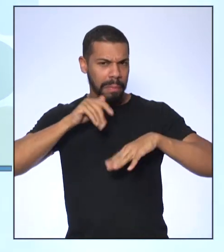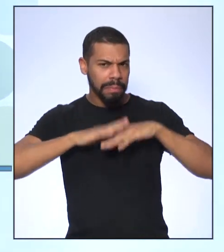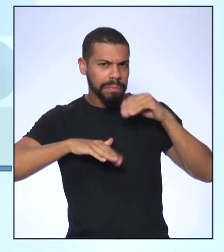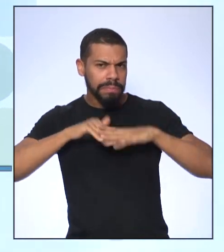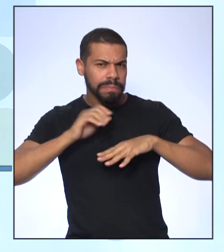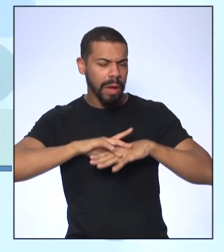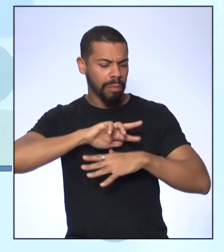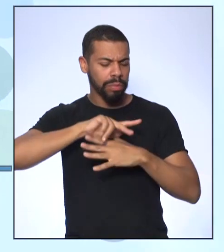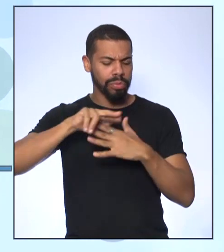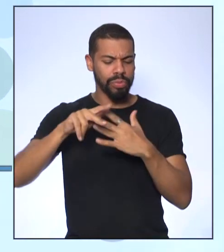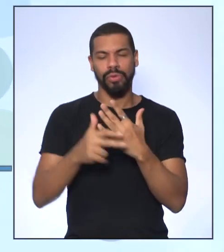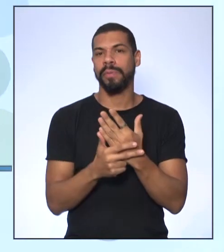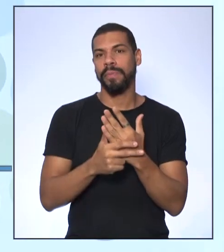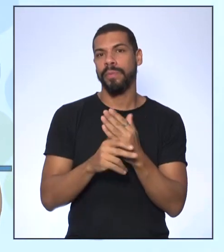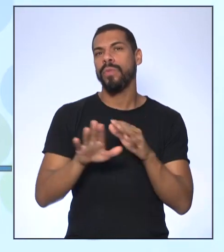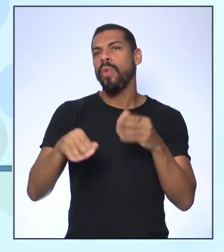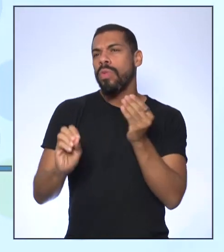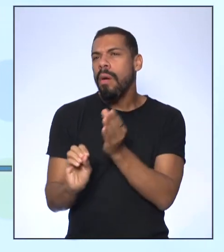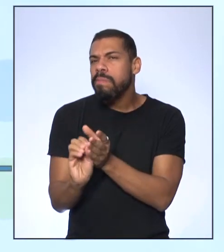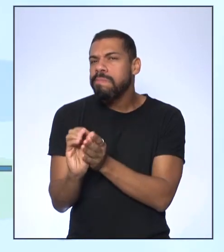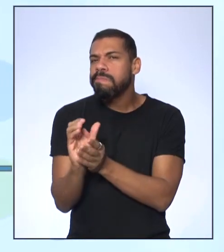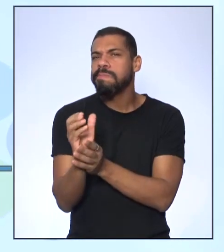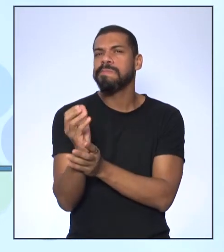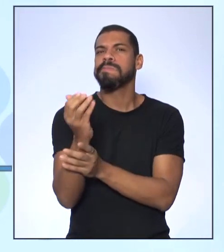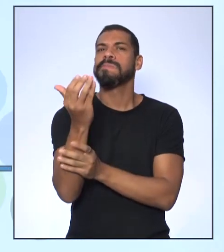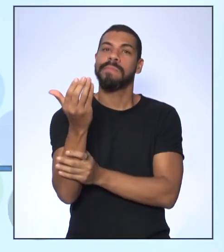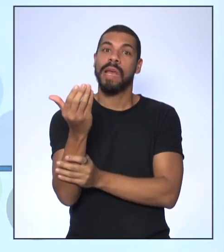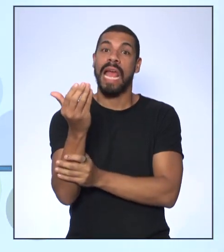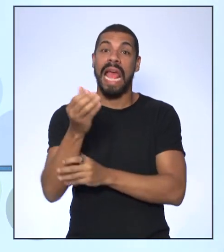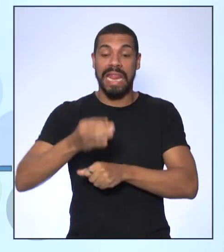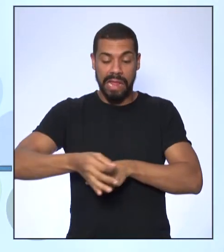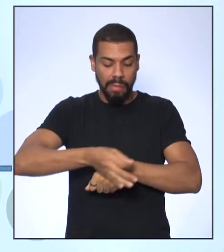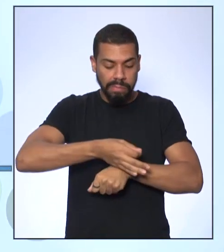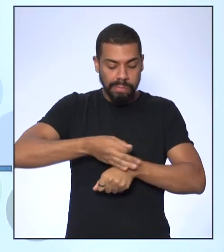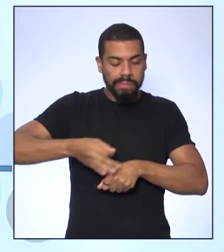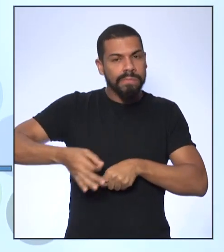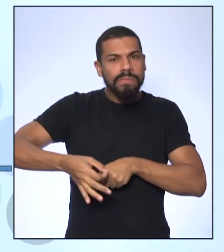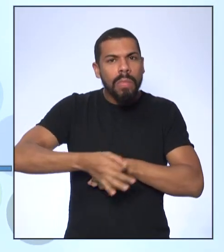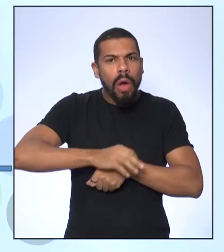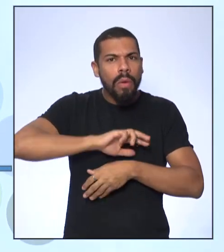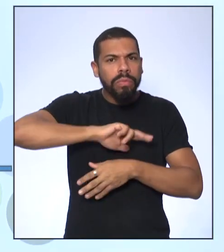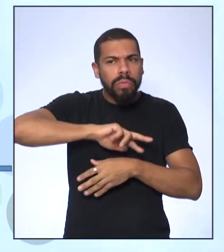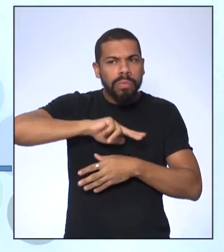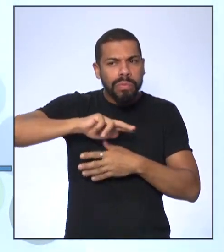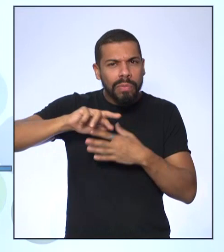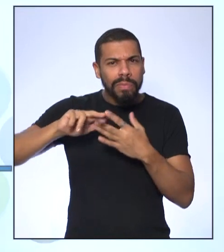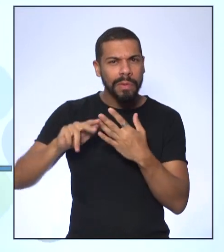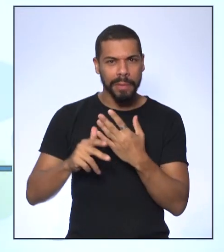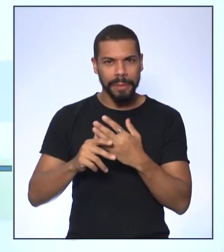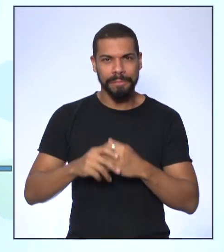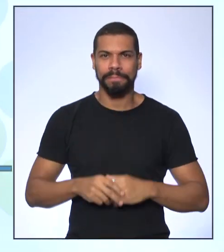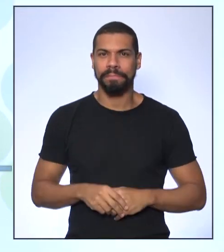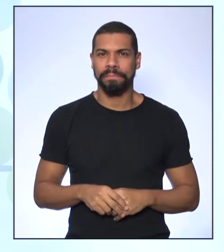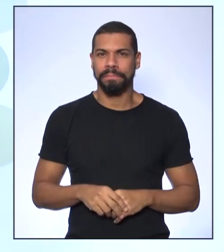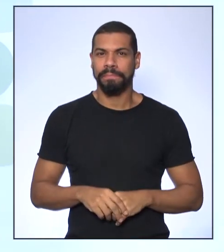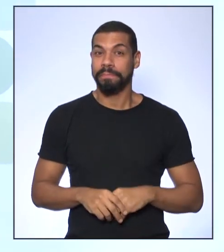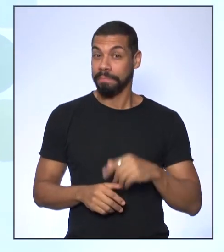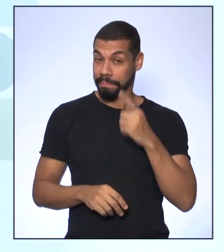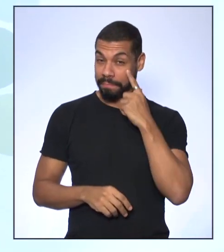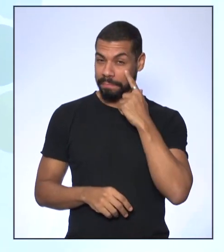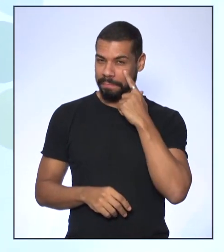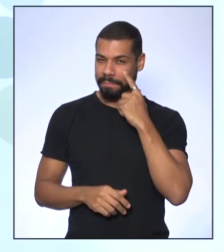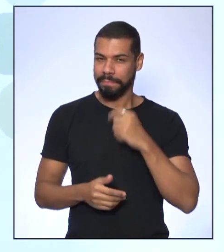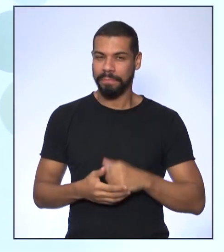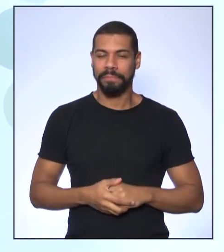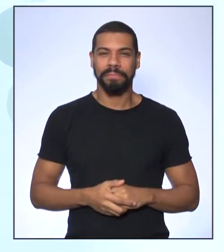né? Na hora que está formando esse organismo, essas células vão se diferenciar para cada função. Então, olha lá, ó. Quer